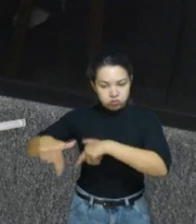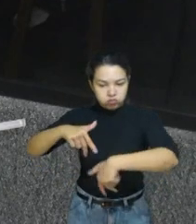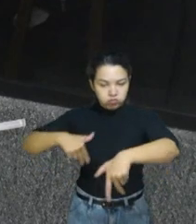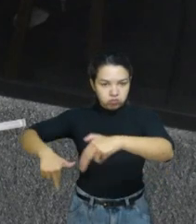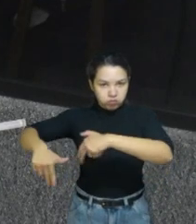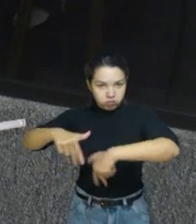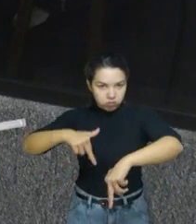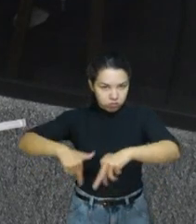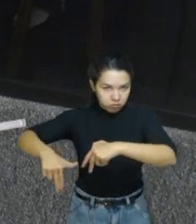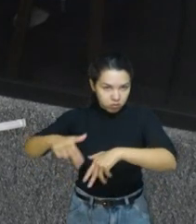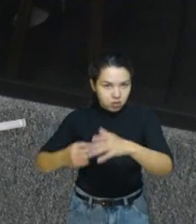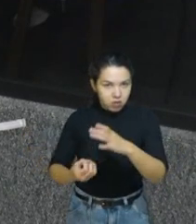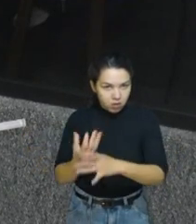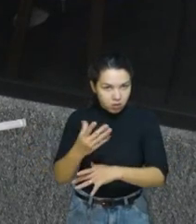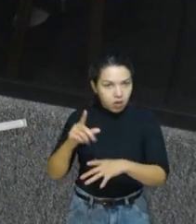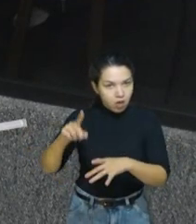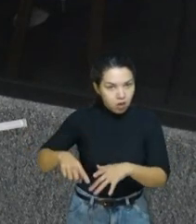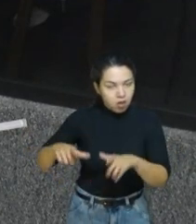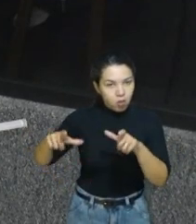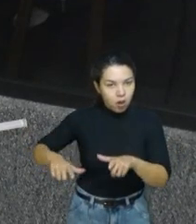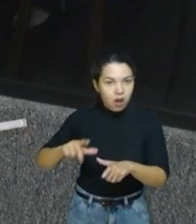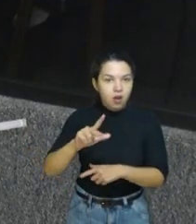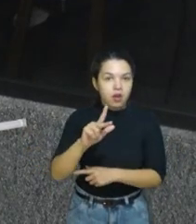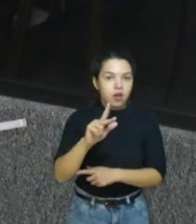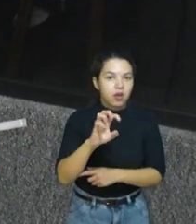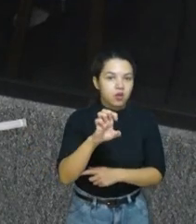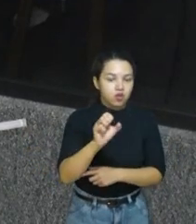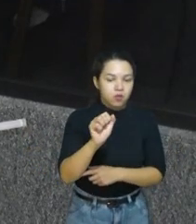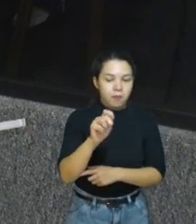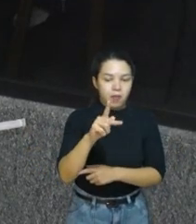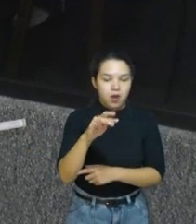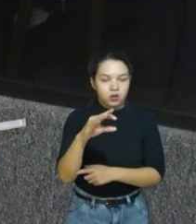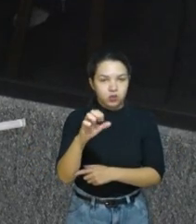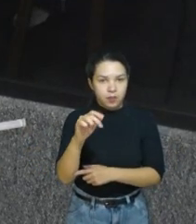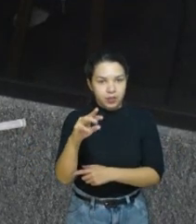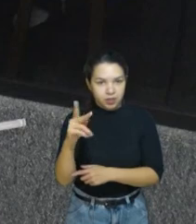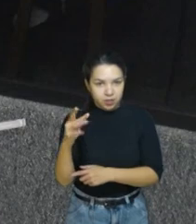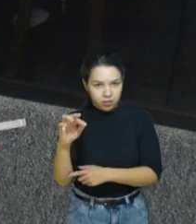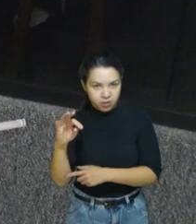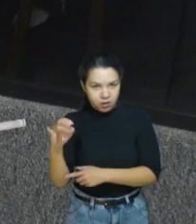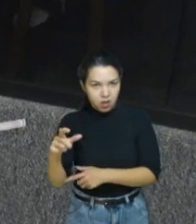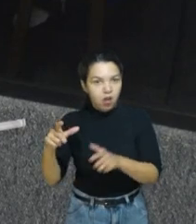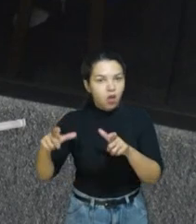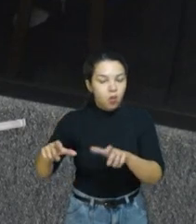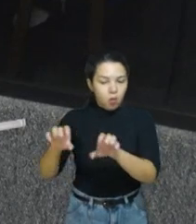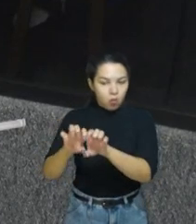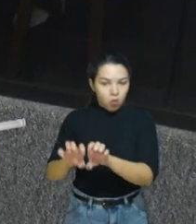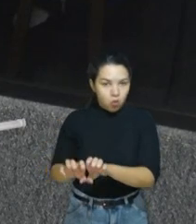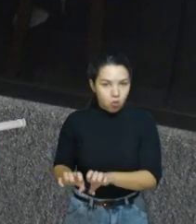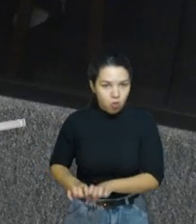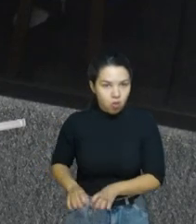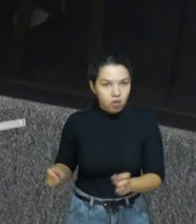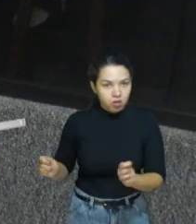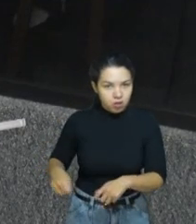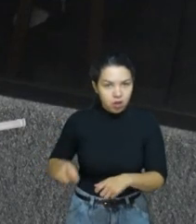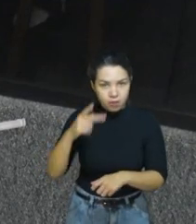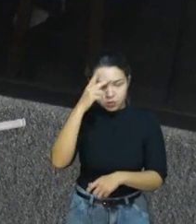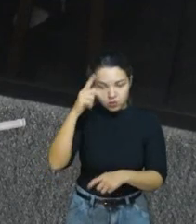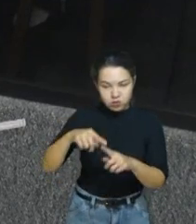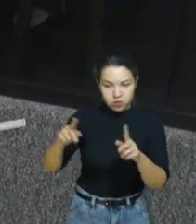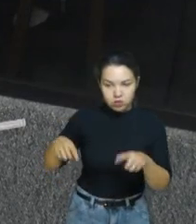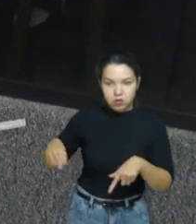que se insere no projeto Espaço Habitar e que abrange a estruturação dos espaços que possibilitam integração